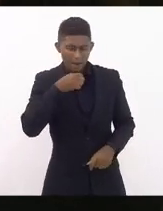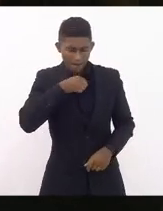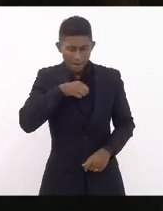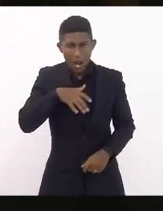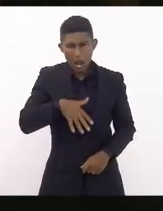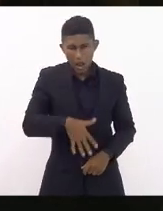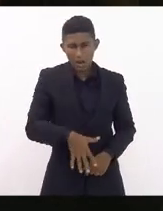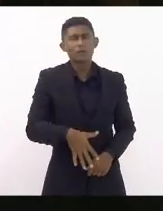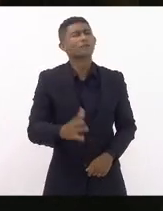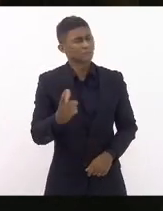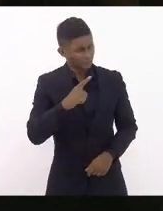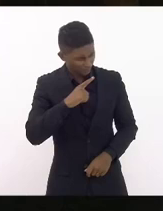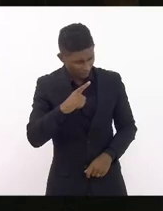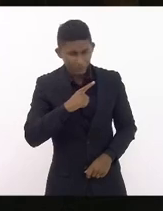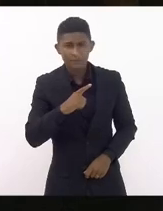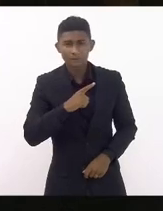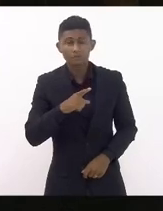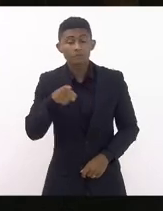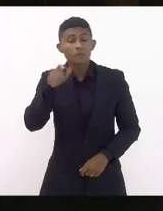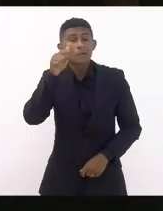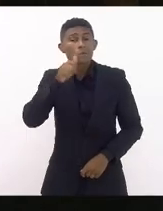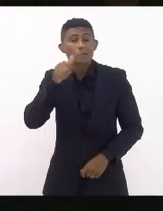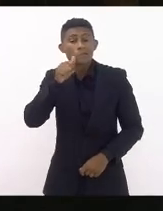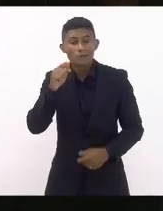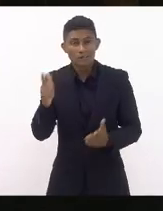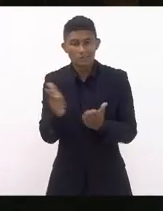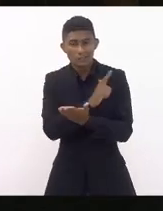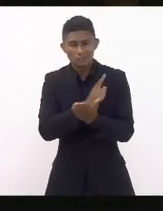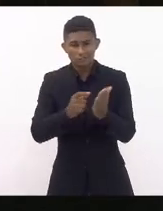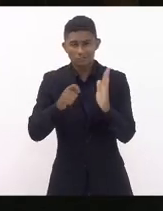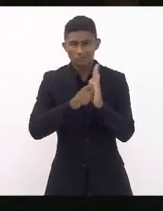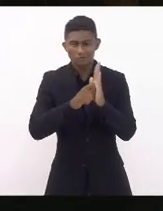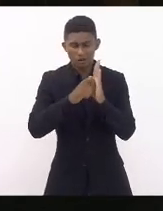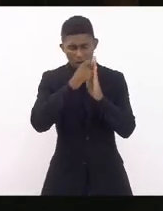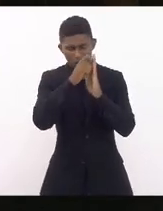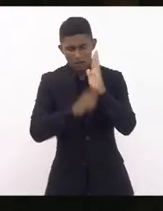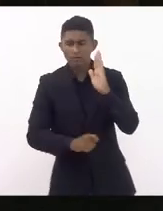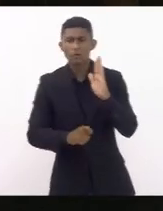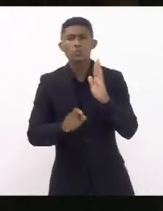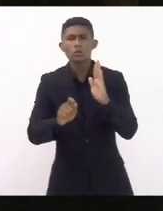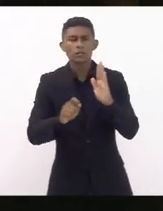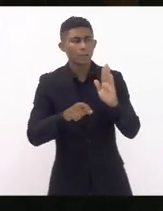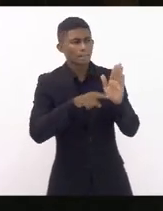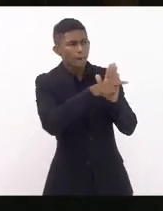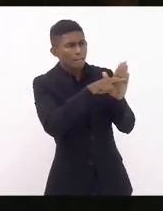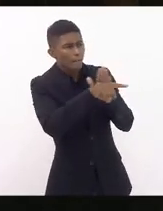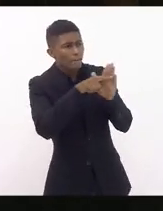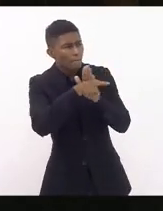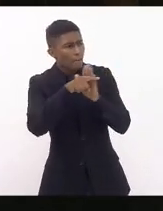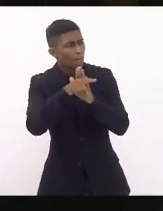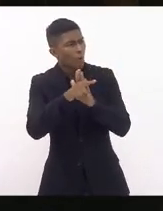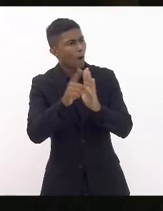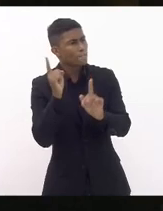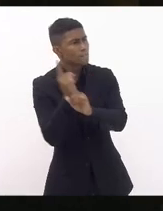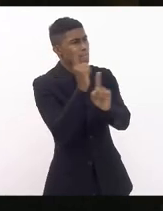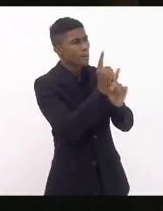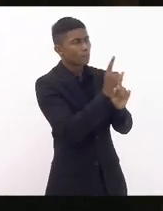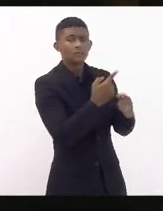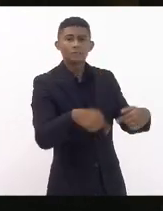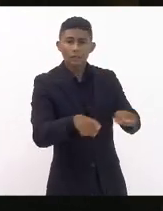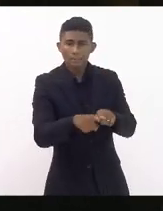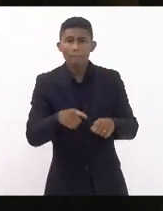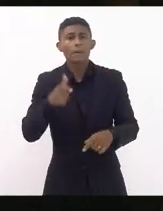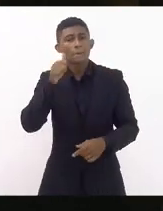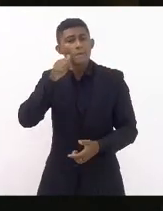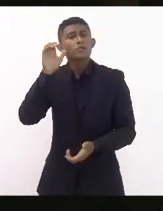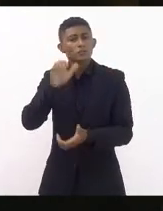pesquisa que ia de encontro ao que a minha esposa já havia me chamado a atenção para a gente trabalhar aqui na